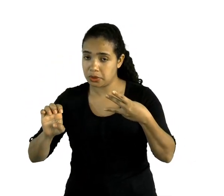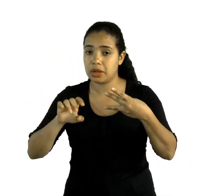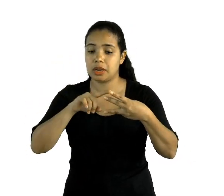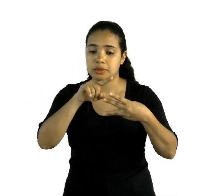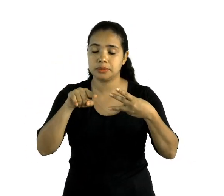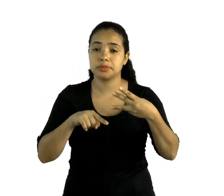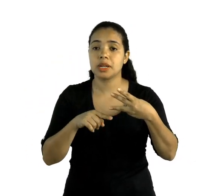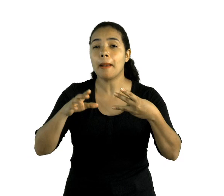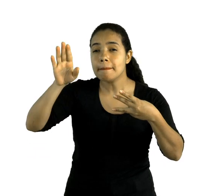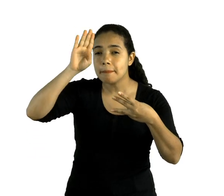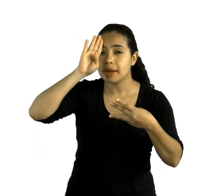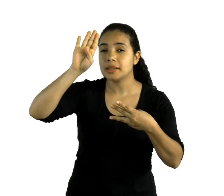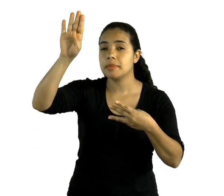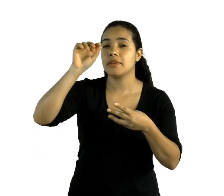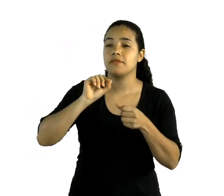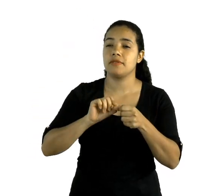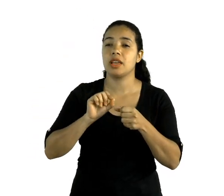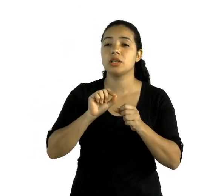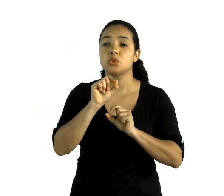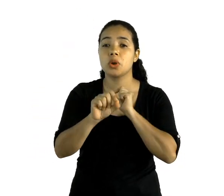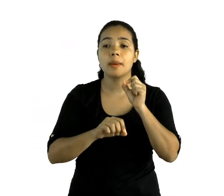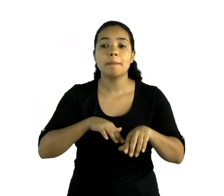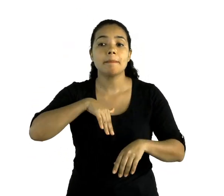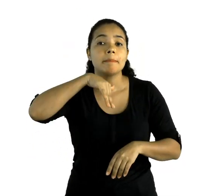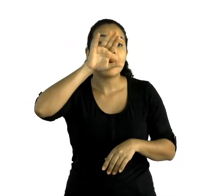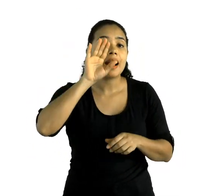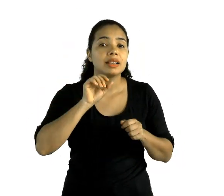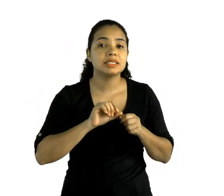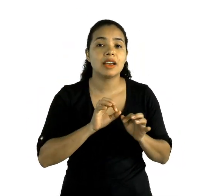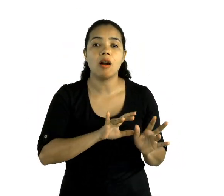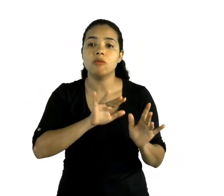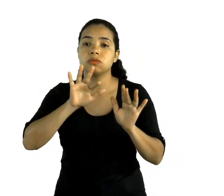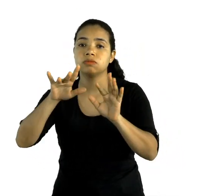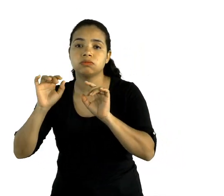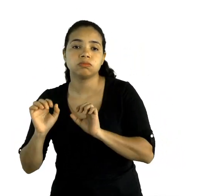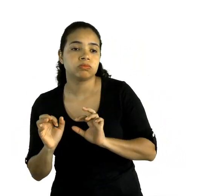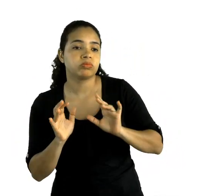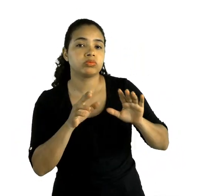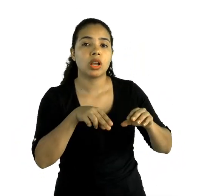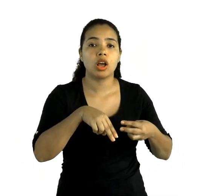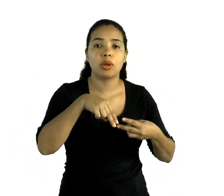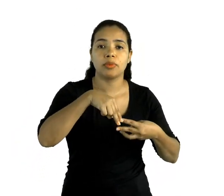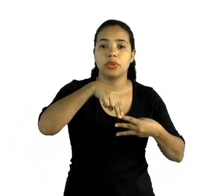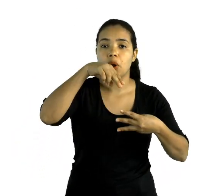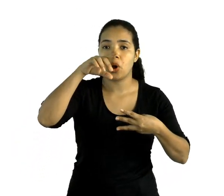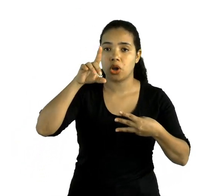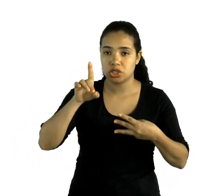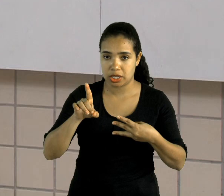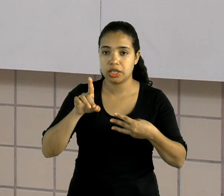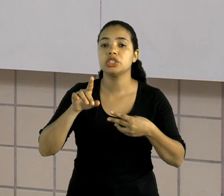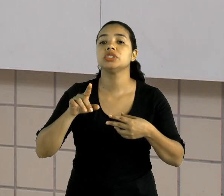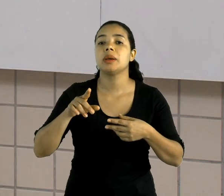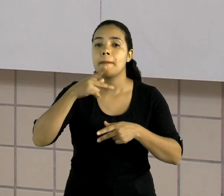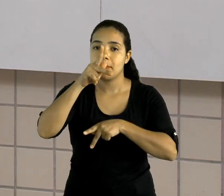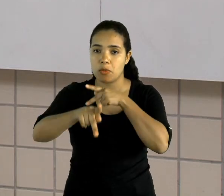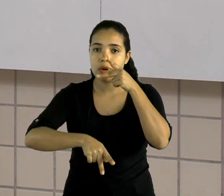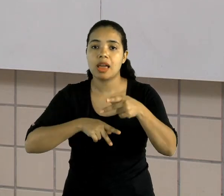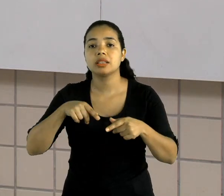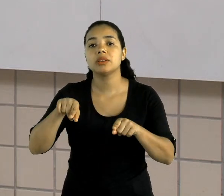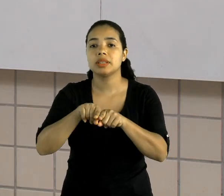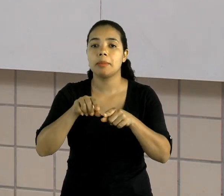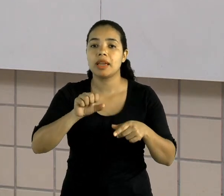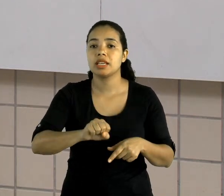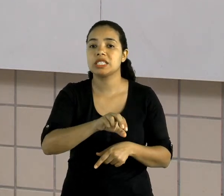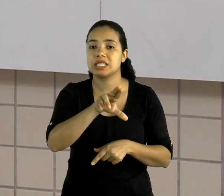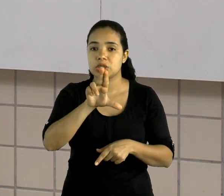feito principalmente, quem mais fez esse fluxo migratório foram os nordestinos e os sulistas, que em geral